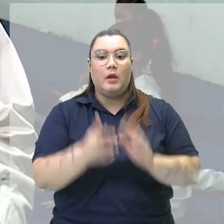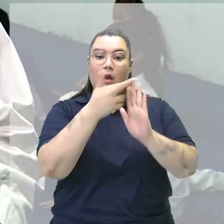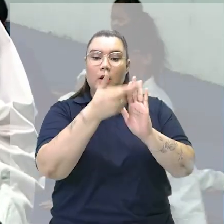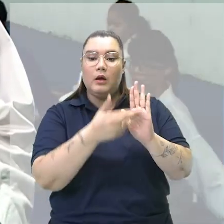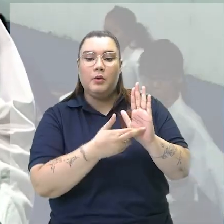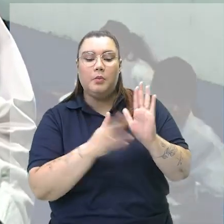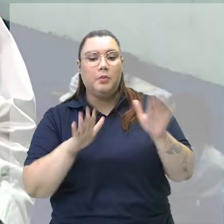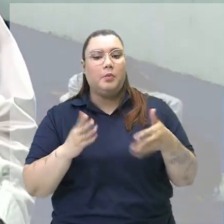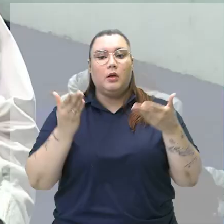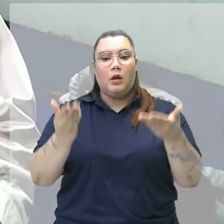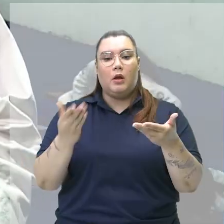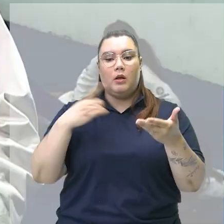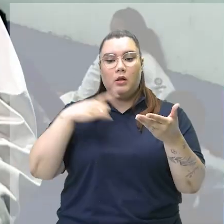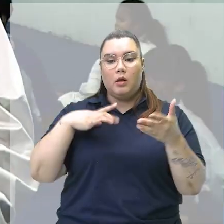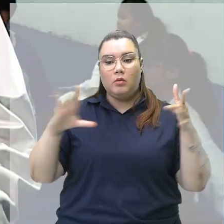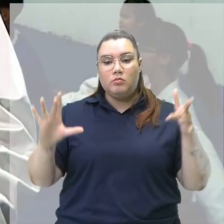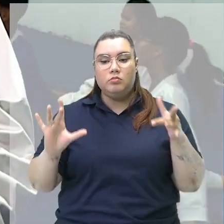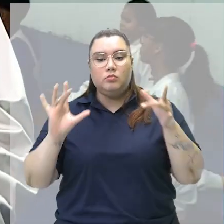que levada